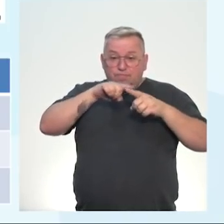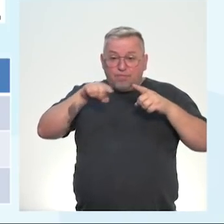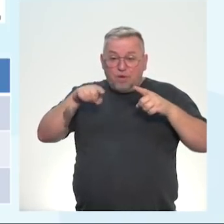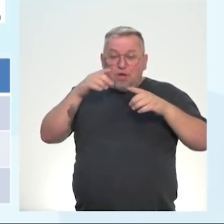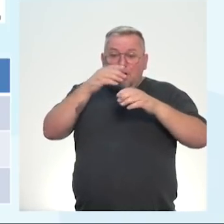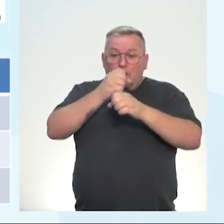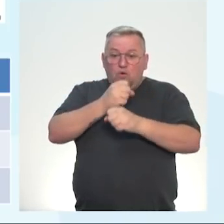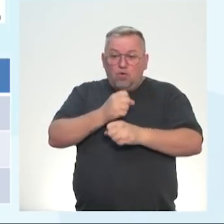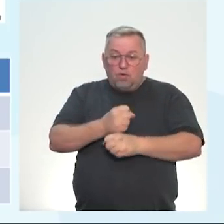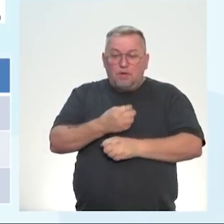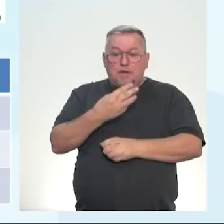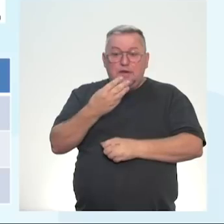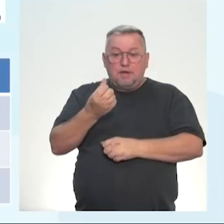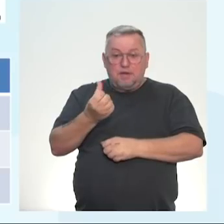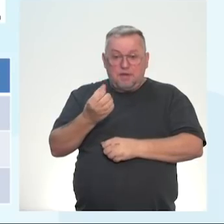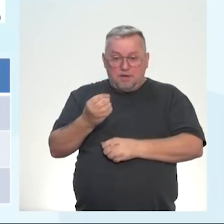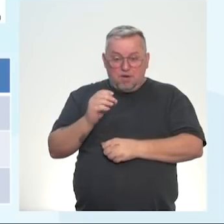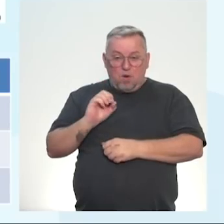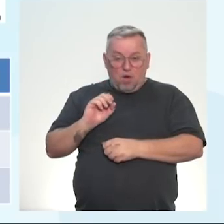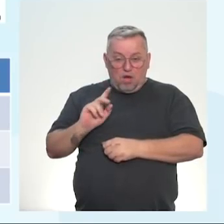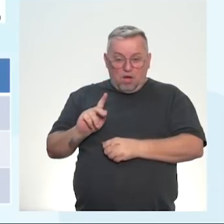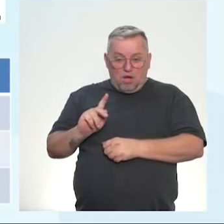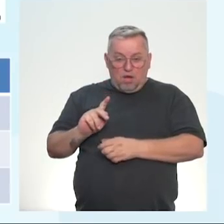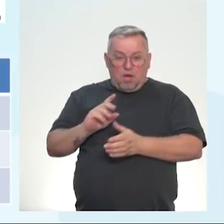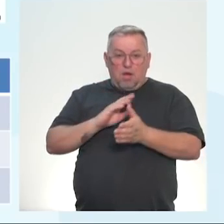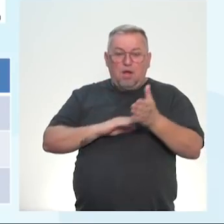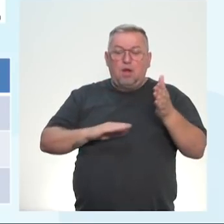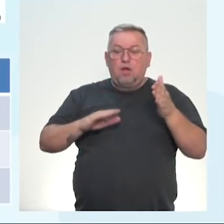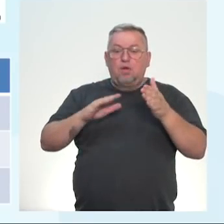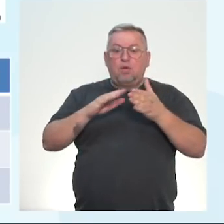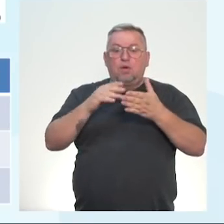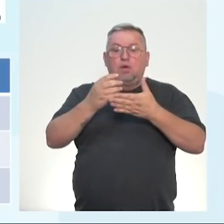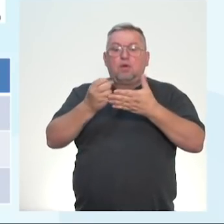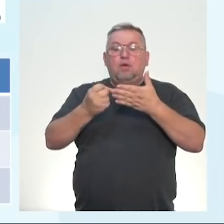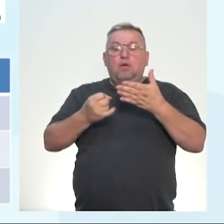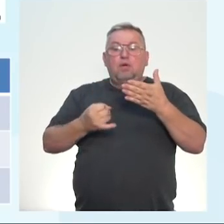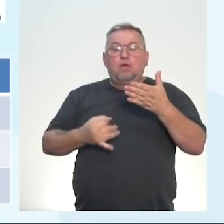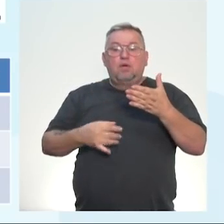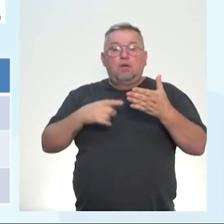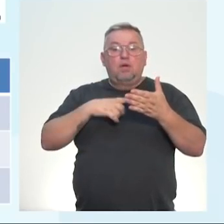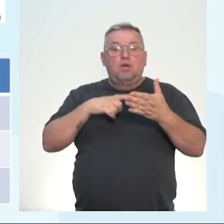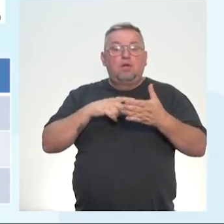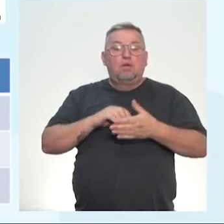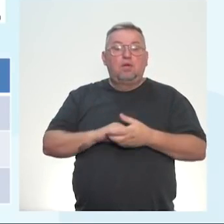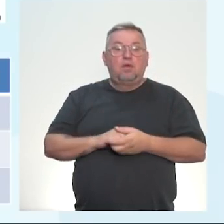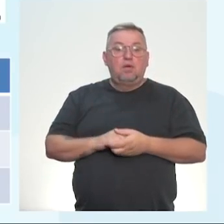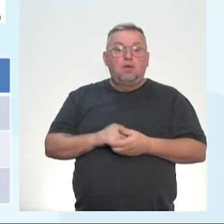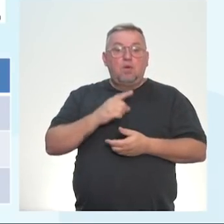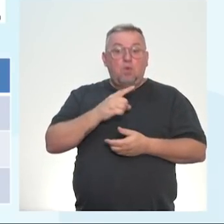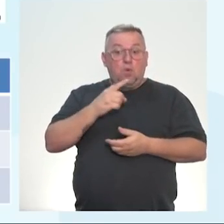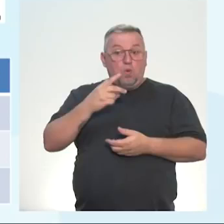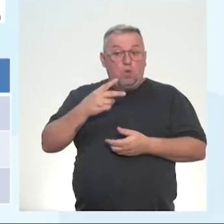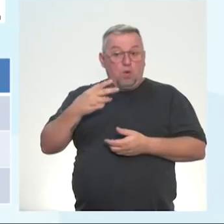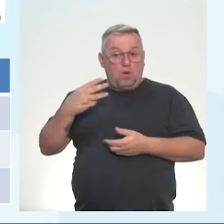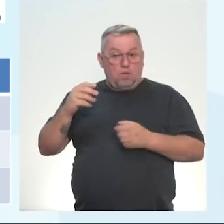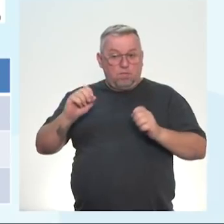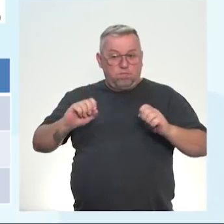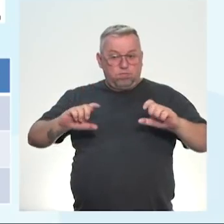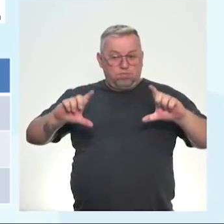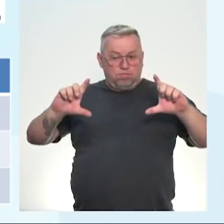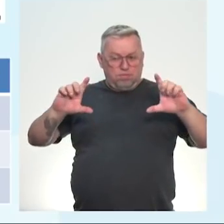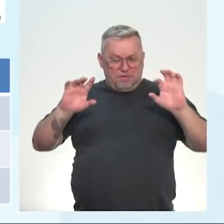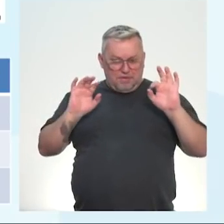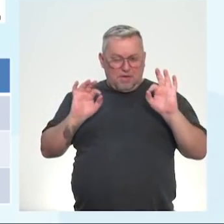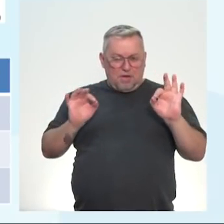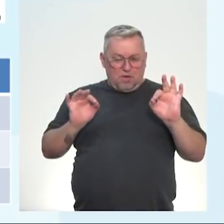soma dos ângulos internos é 360. Todas essas classificações estão nas figuras 1, 2 e 3. Beleza, Tony?